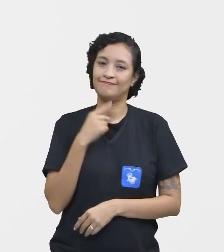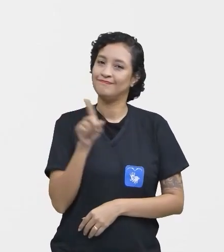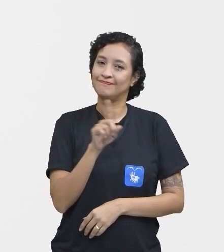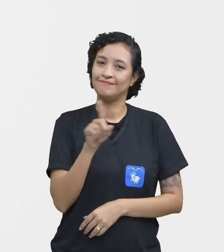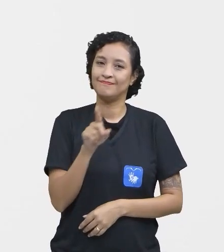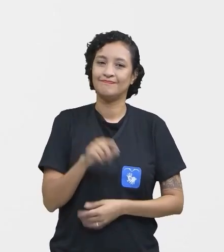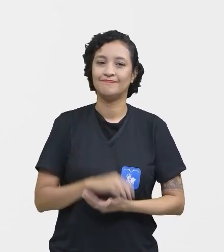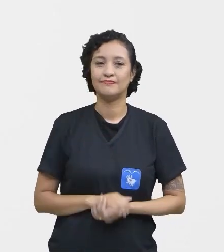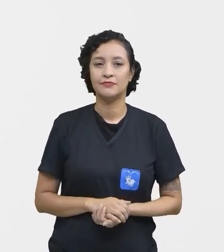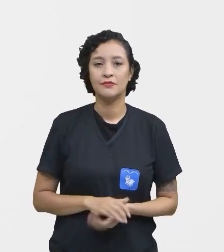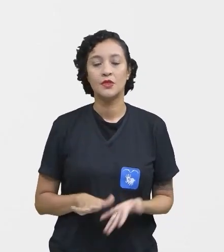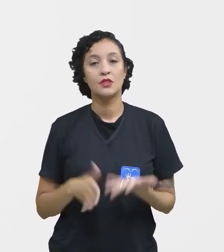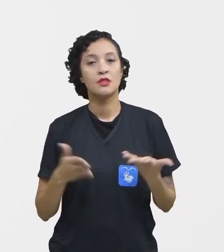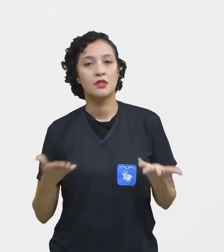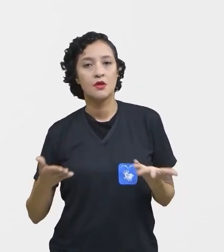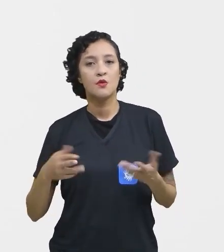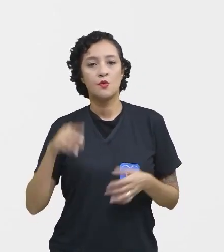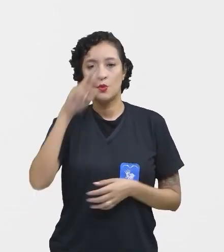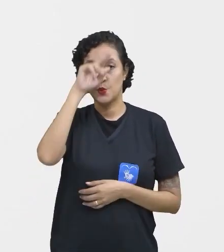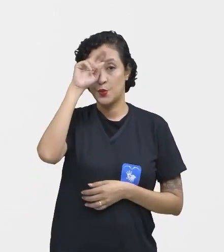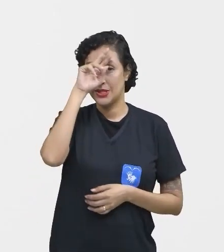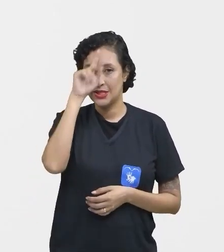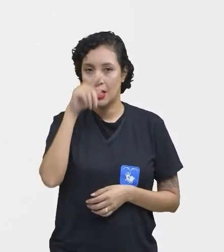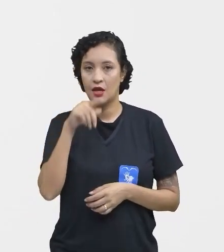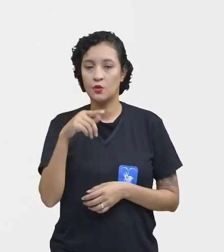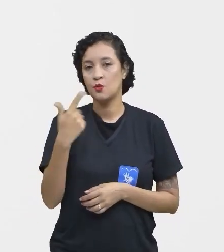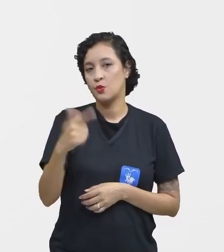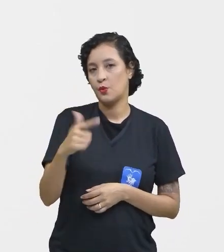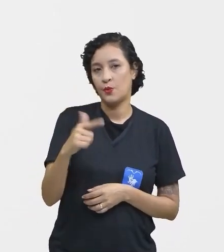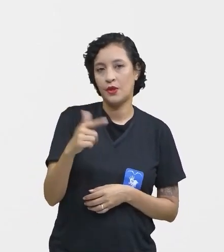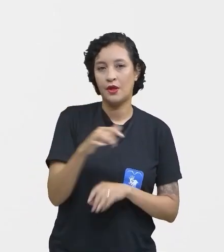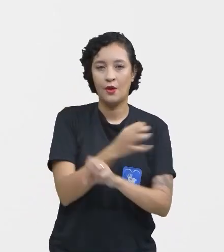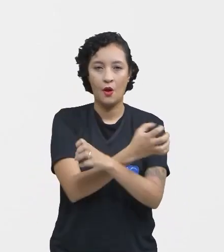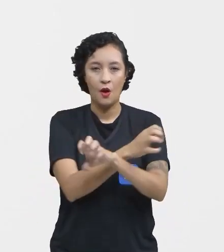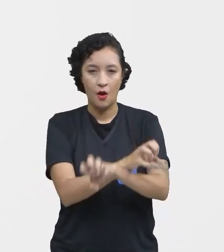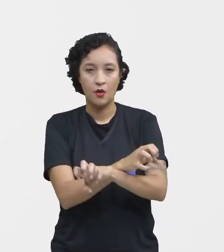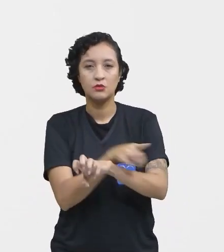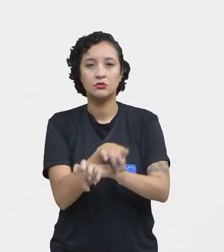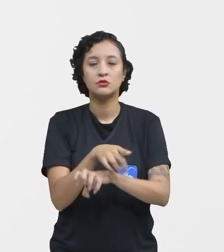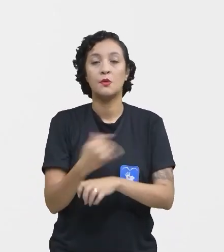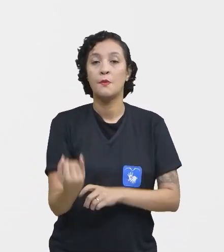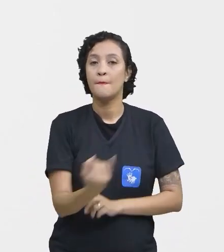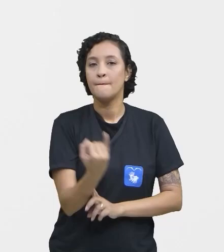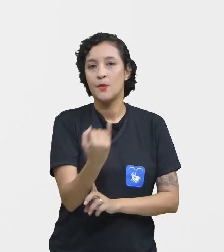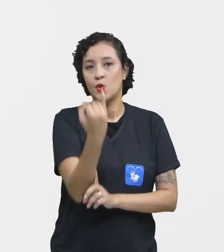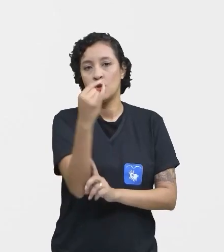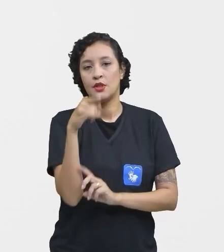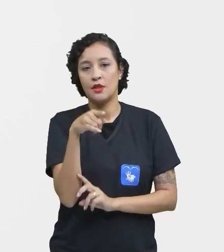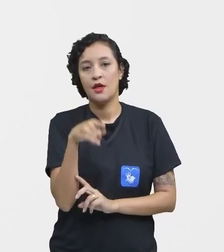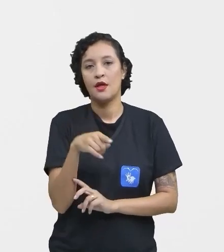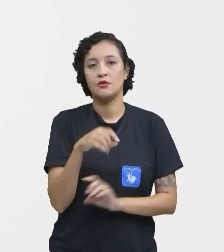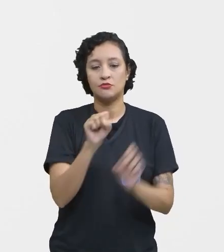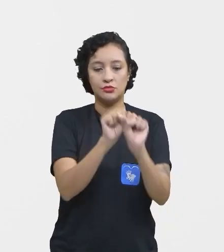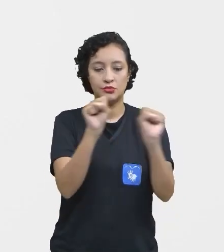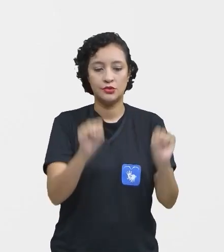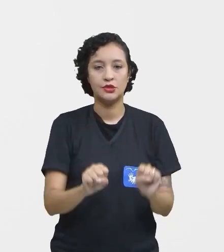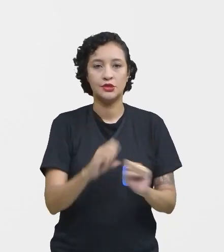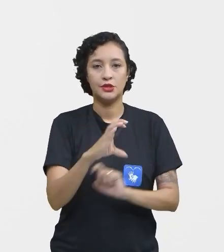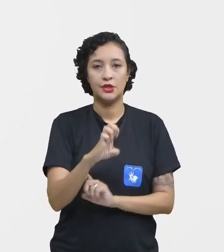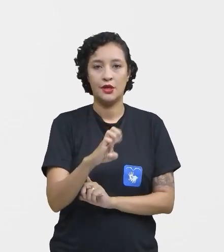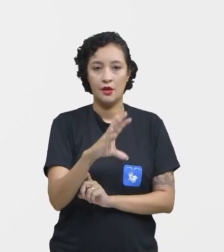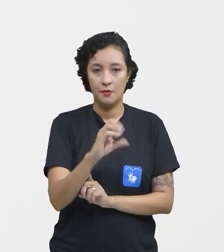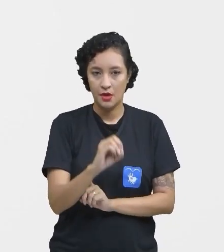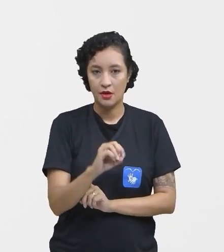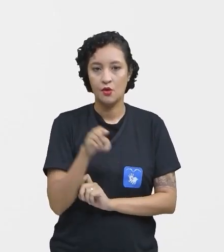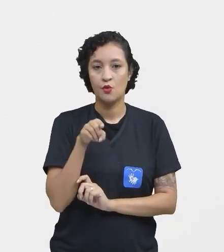Então, os insetos são animais invertebrados fundamentais para o ecossistema e possuem uma função importante na cadeia alimentar. Eles